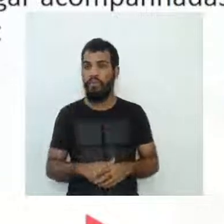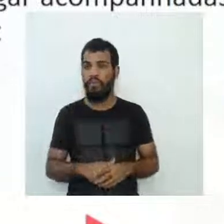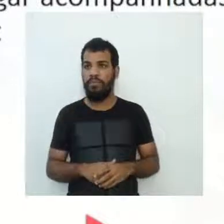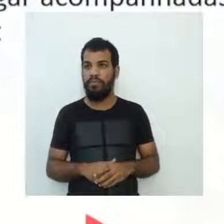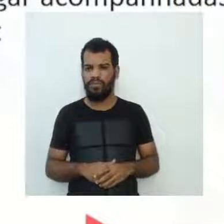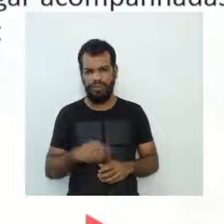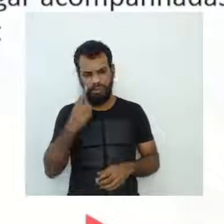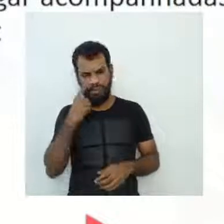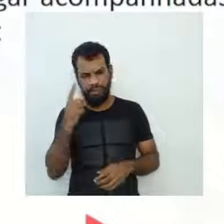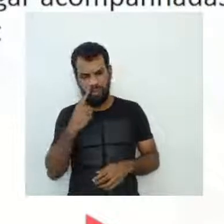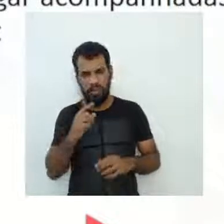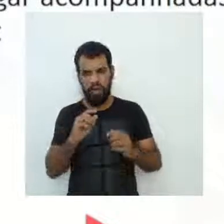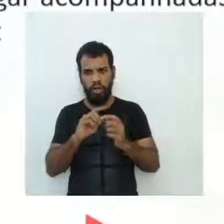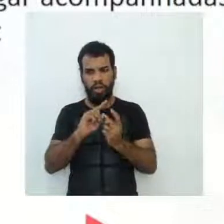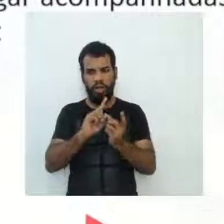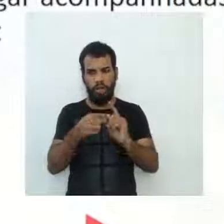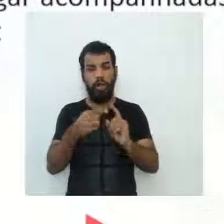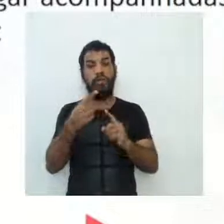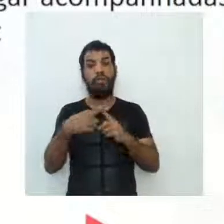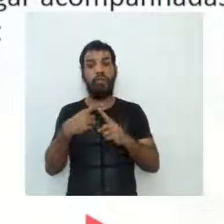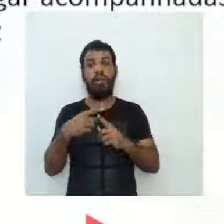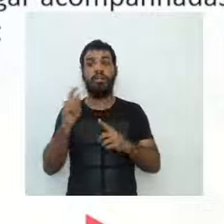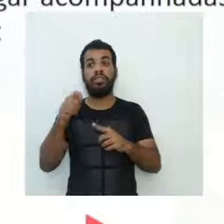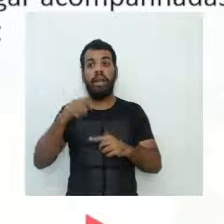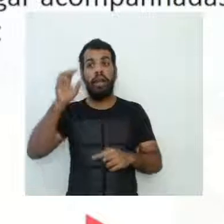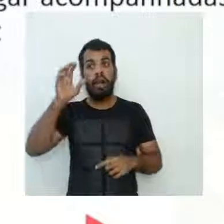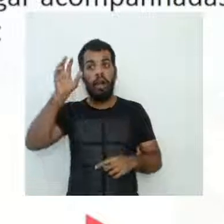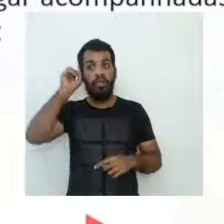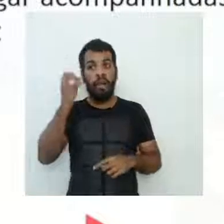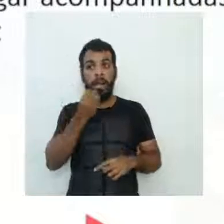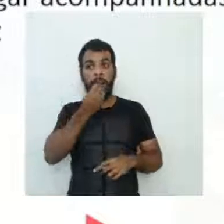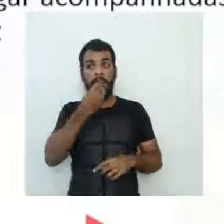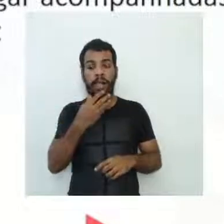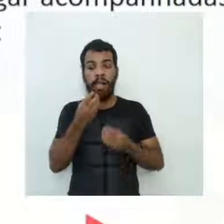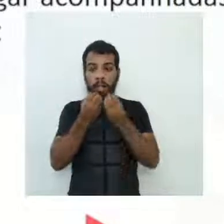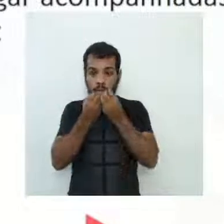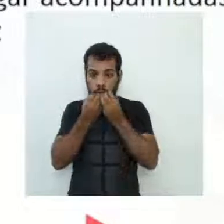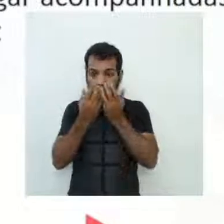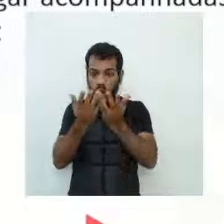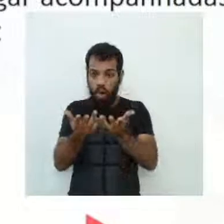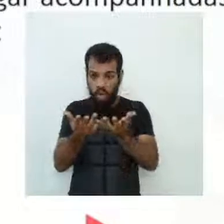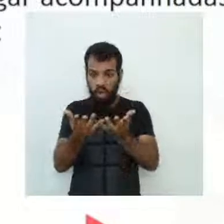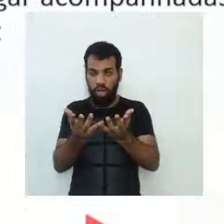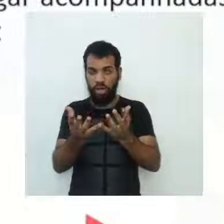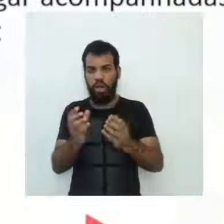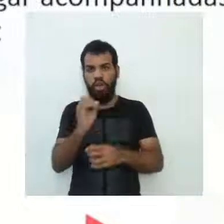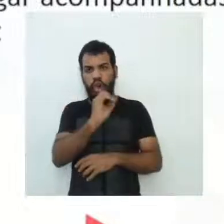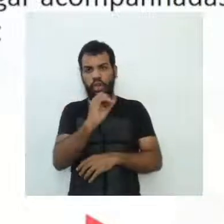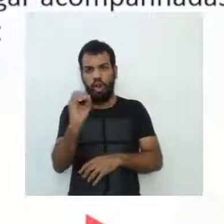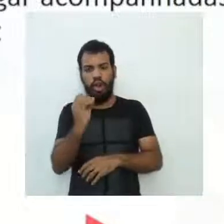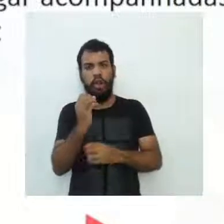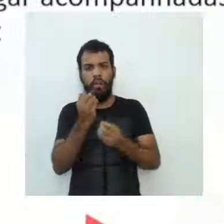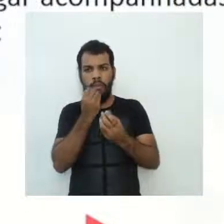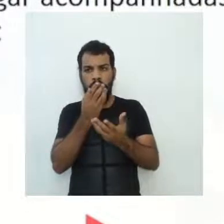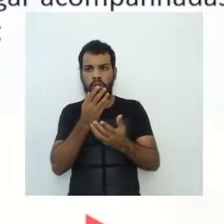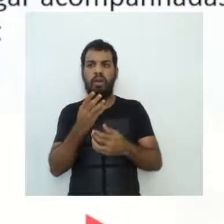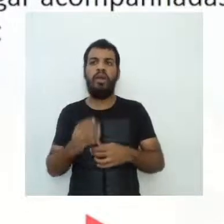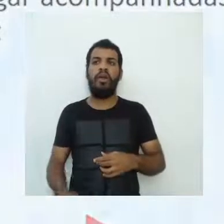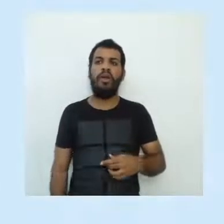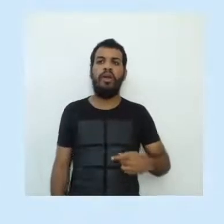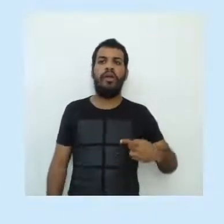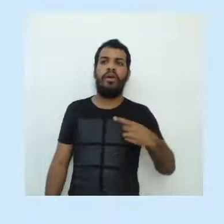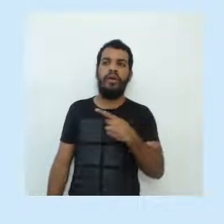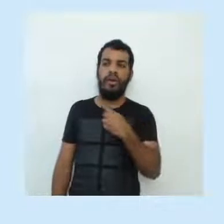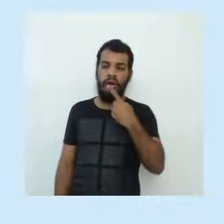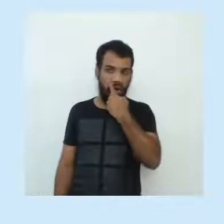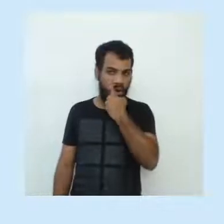esse O dobrado? Para que a gente ouça bem a pronúncia dos dois Os, a gente colocou o hífenzinho aí,